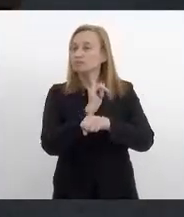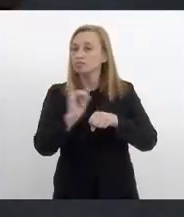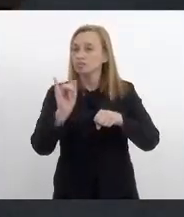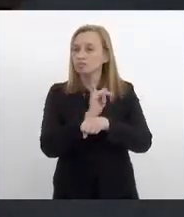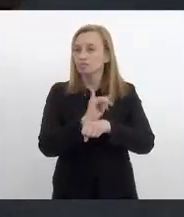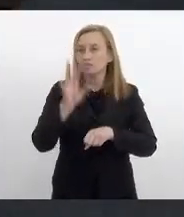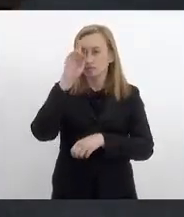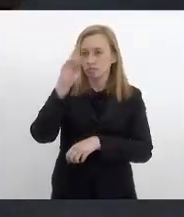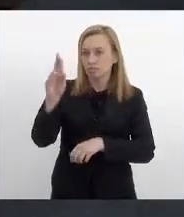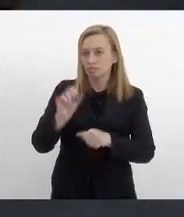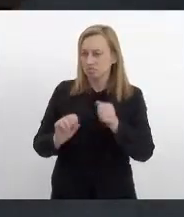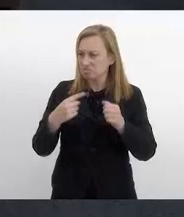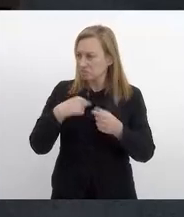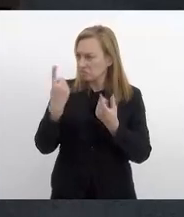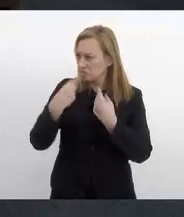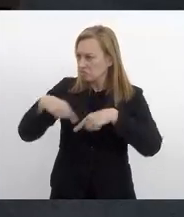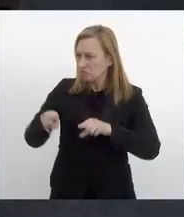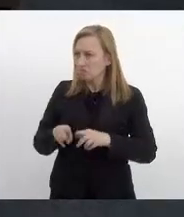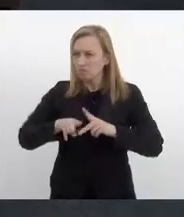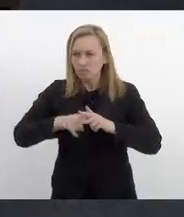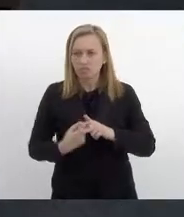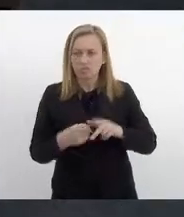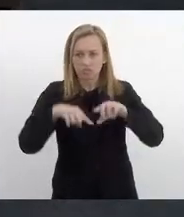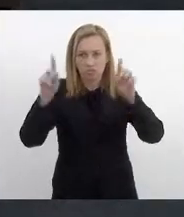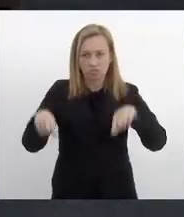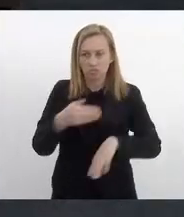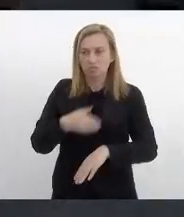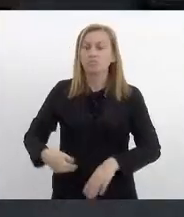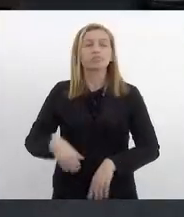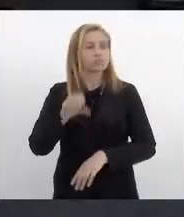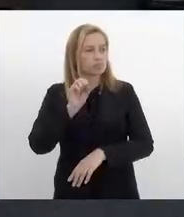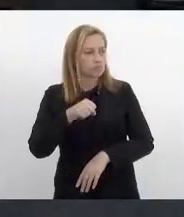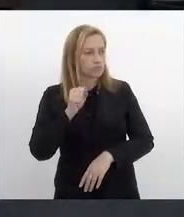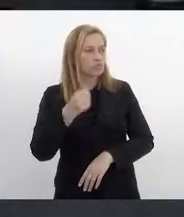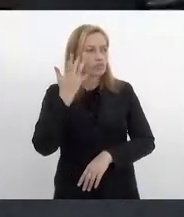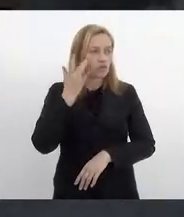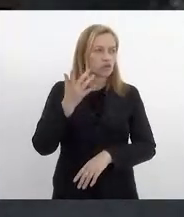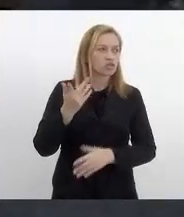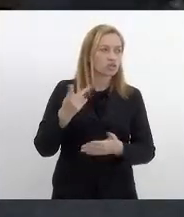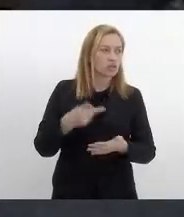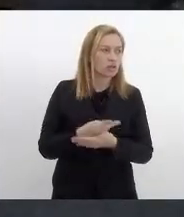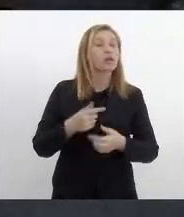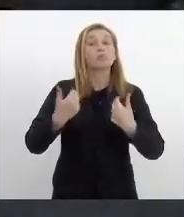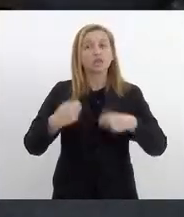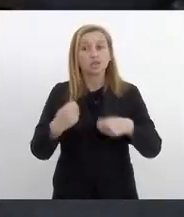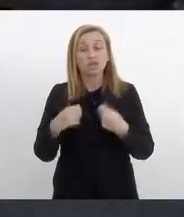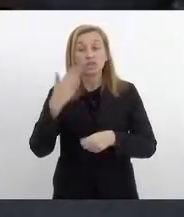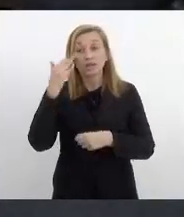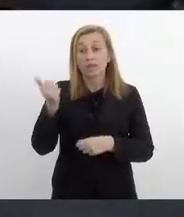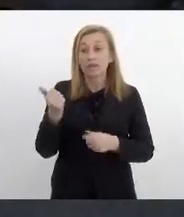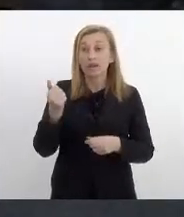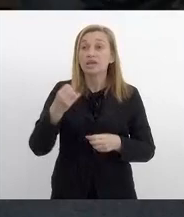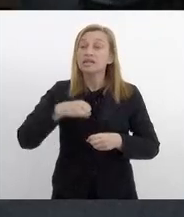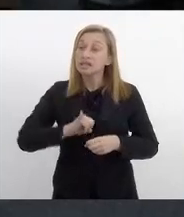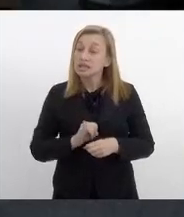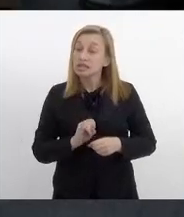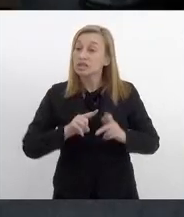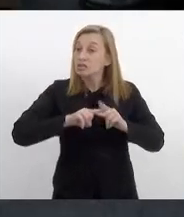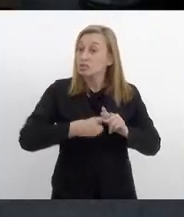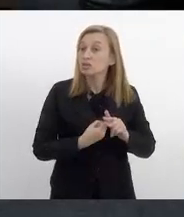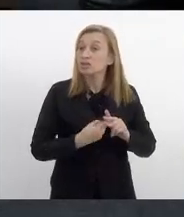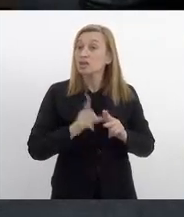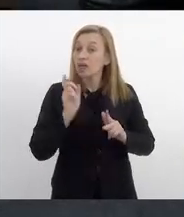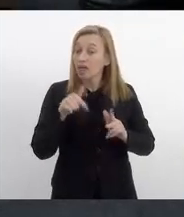fez, e eu não sou contra reajuste de servidor, acho sim que está defasado, mas a gente precisa saber se esse reajuste